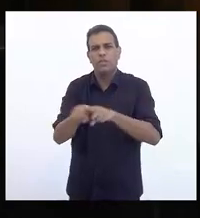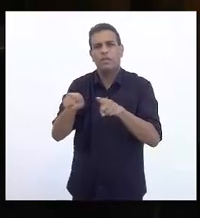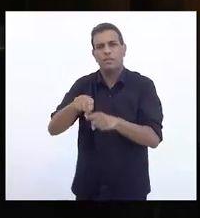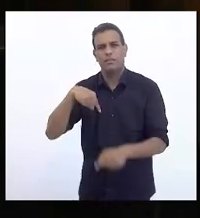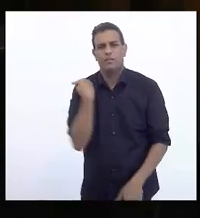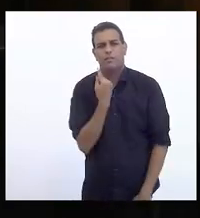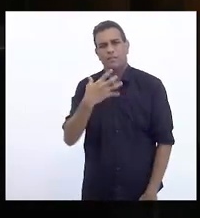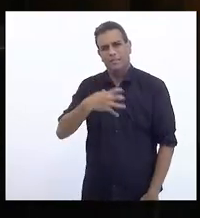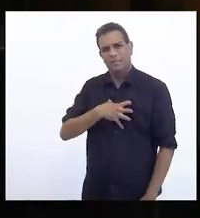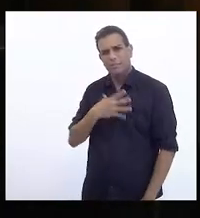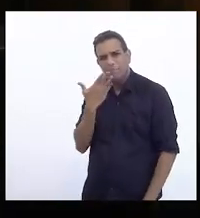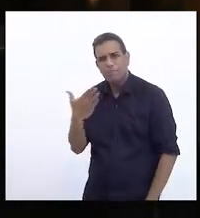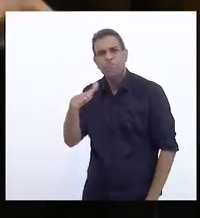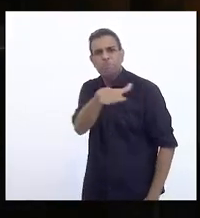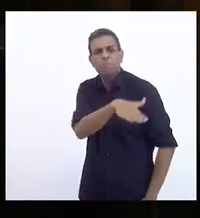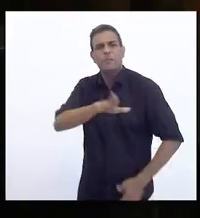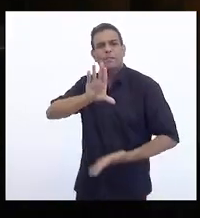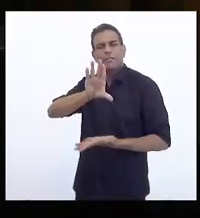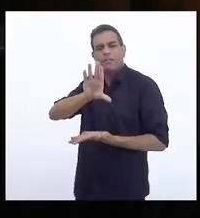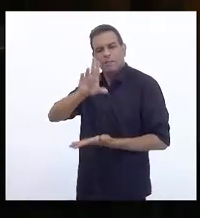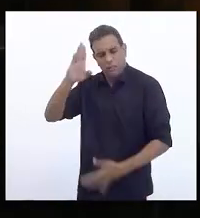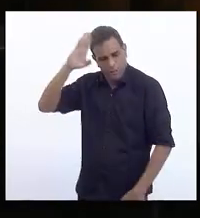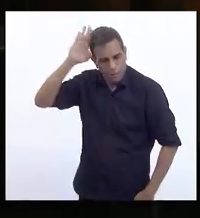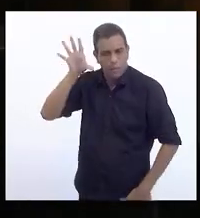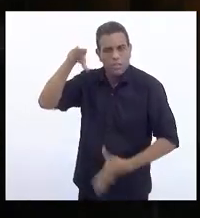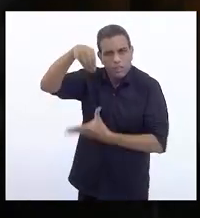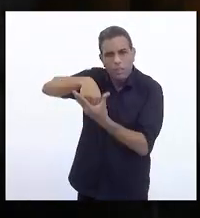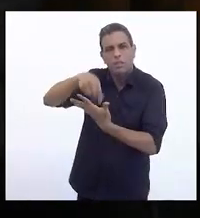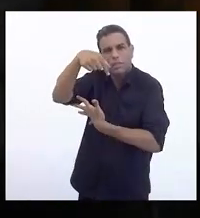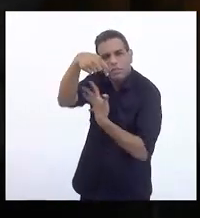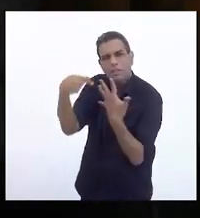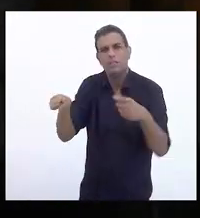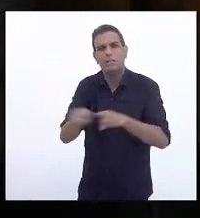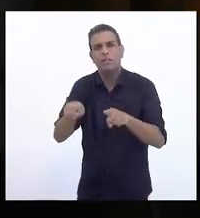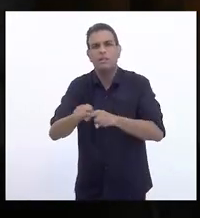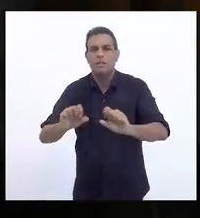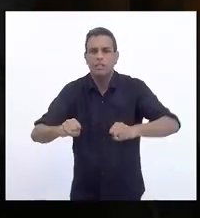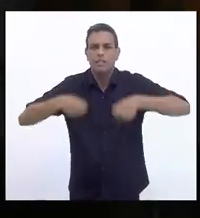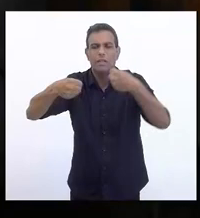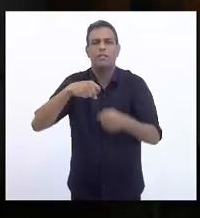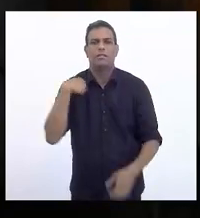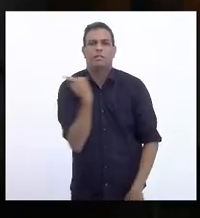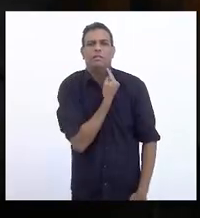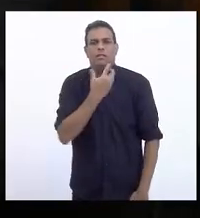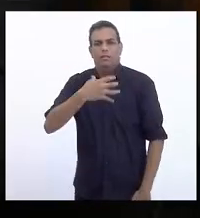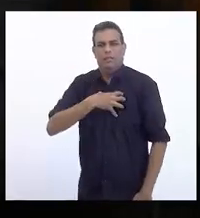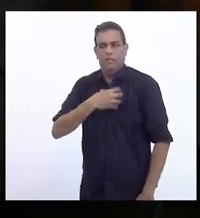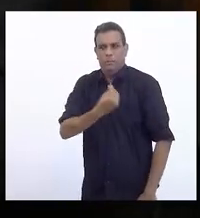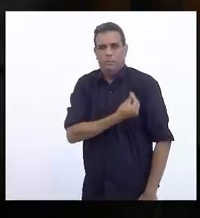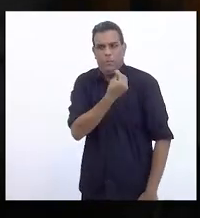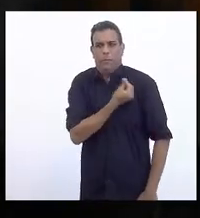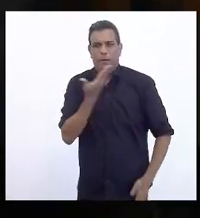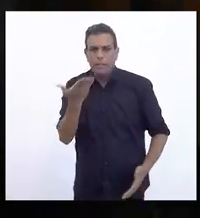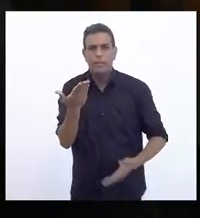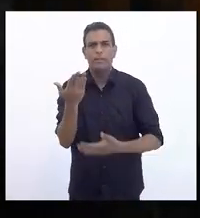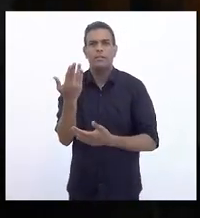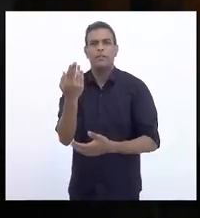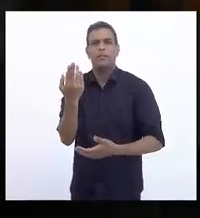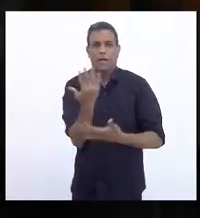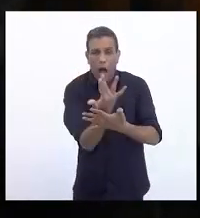faculdade Moacir Bastos, Moacir Schroeder Bastos. Foi a LERJ que ia garantir. Então, mesmo com a participação da LERJ,